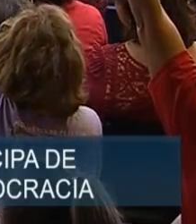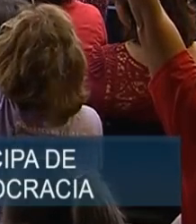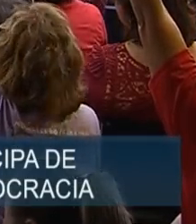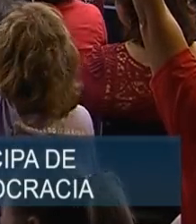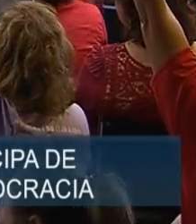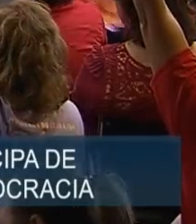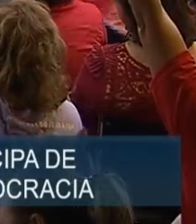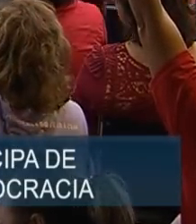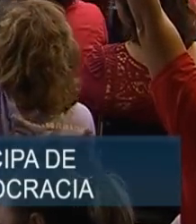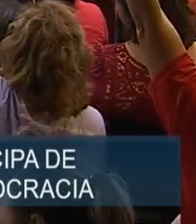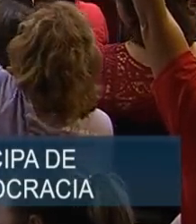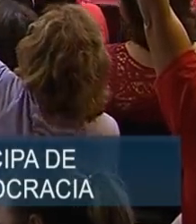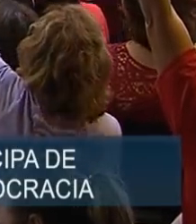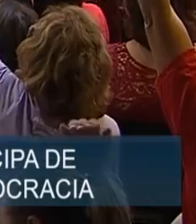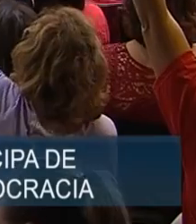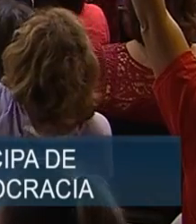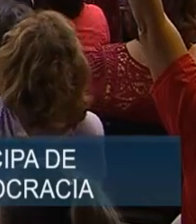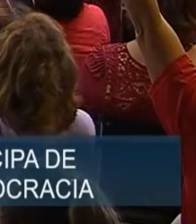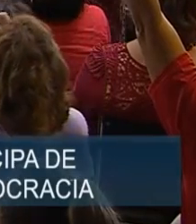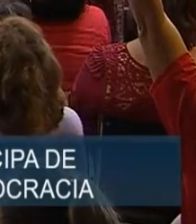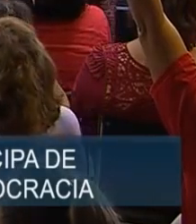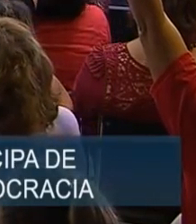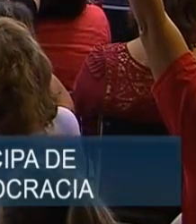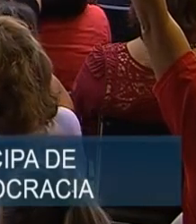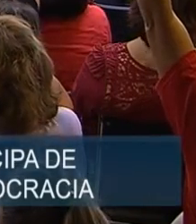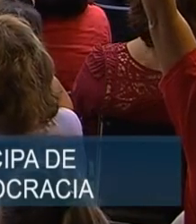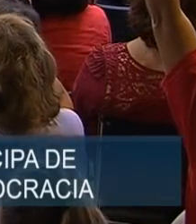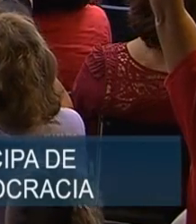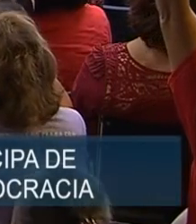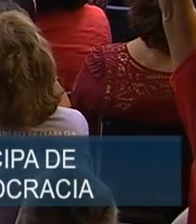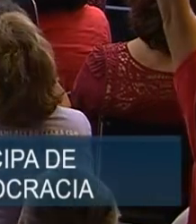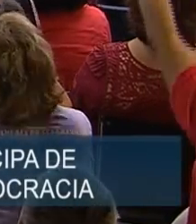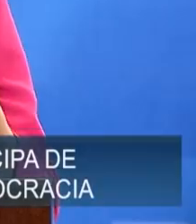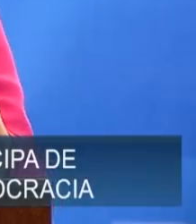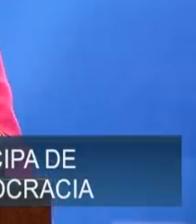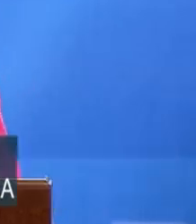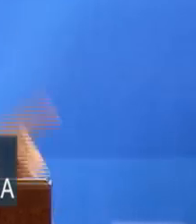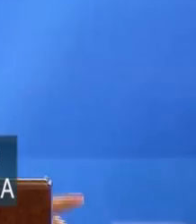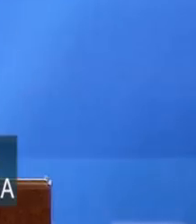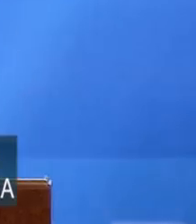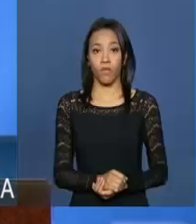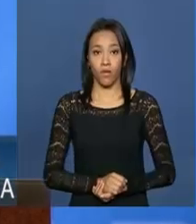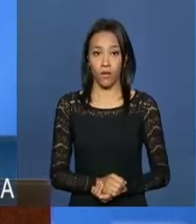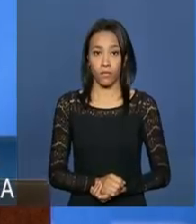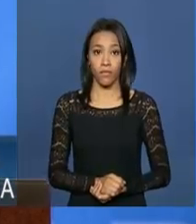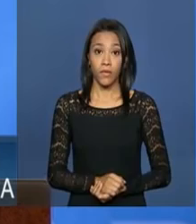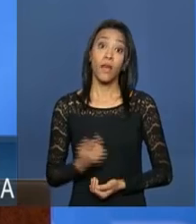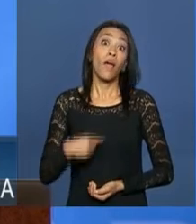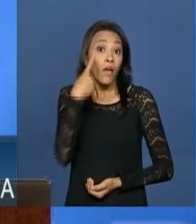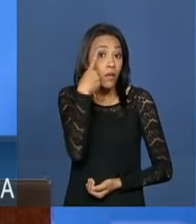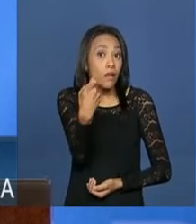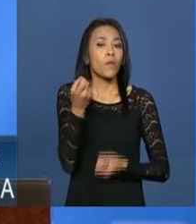É, porque ele é governado por seu país. Mas é muito interessante